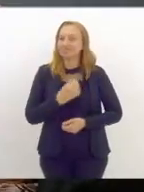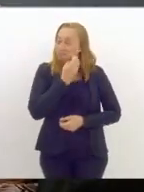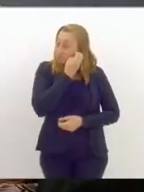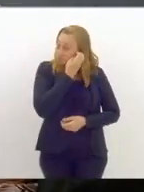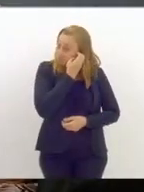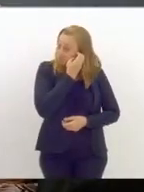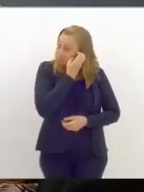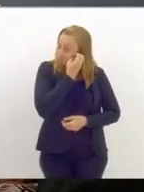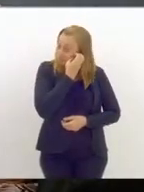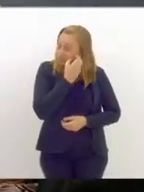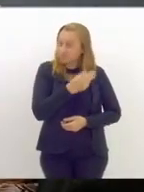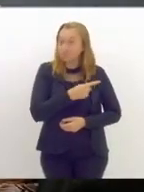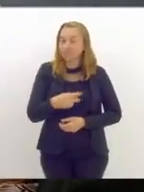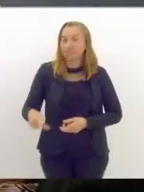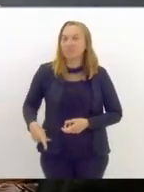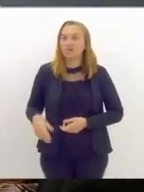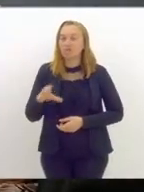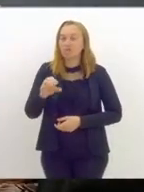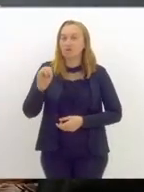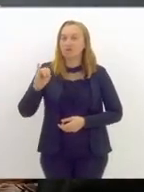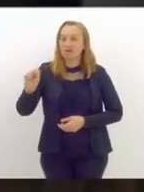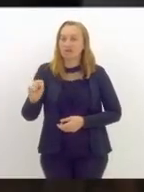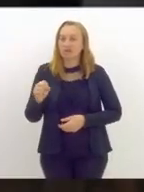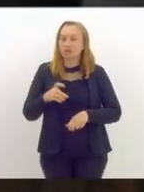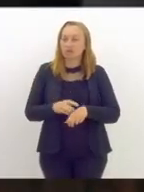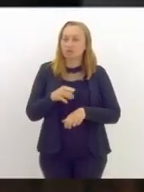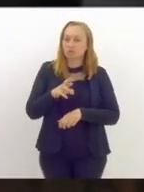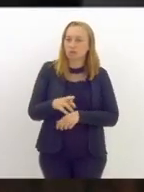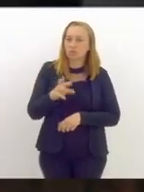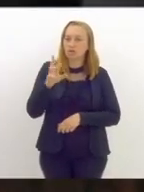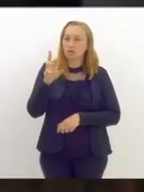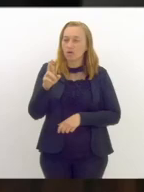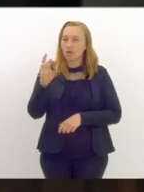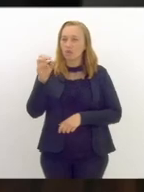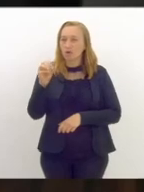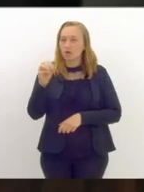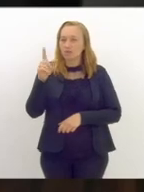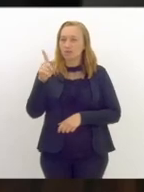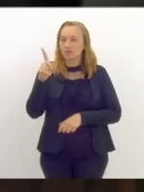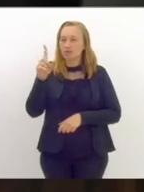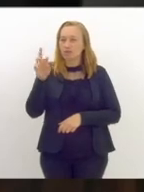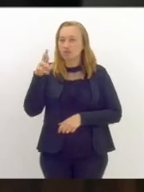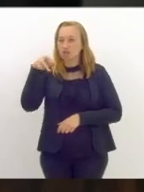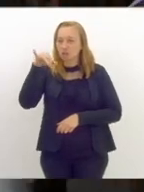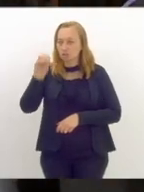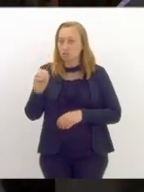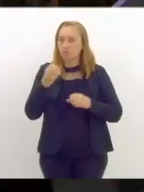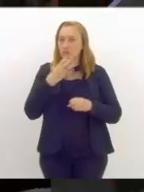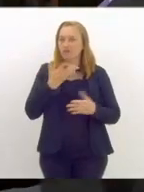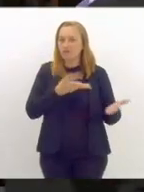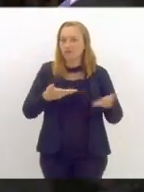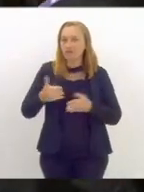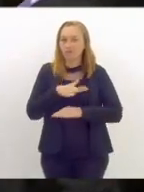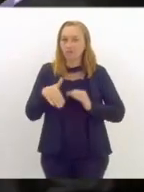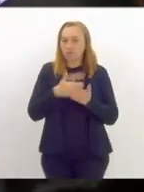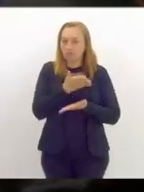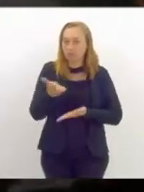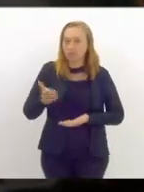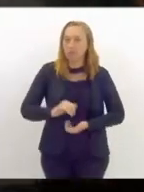E o presidente do COSEMES, Dr. Rodrigo Oliveira. Sejam todos bem-vindos.